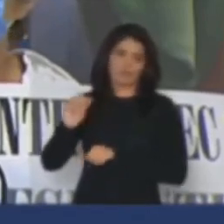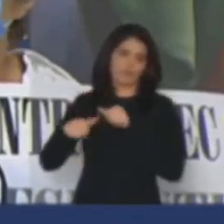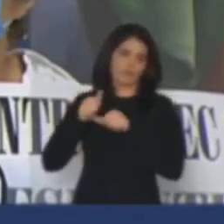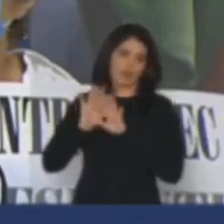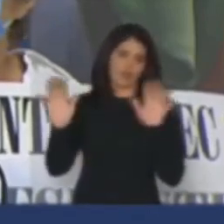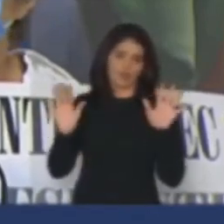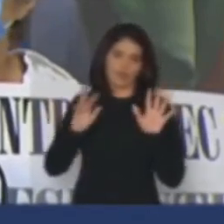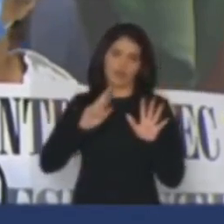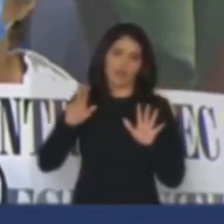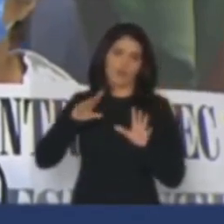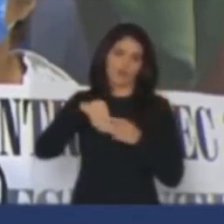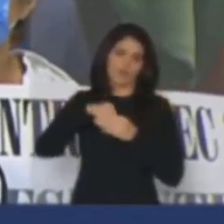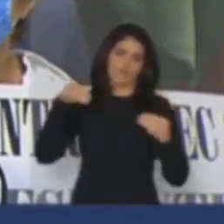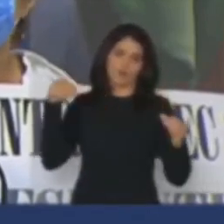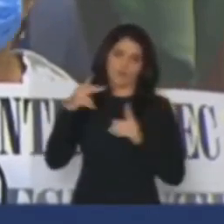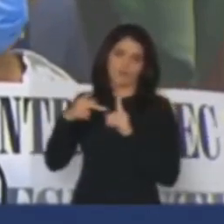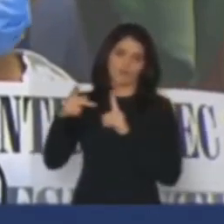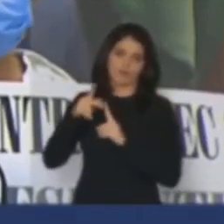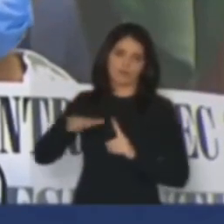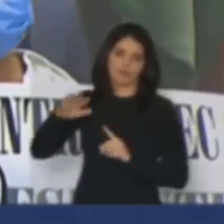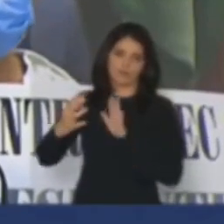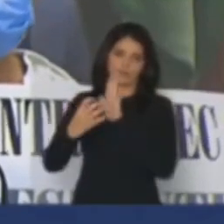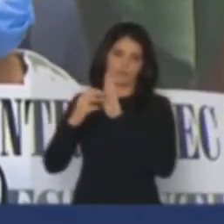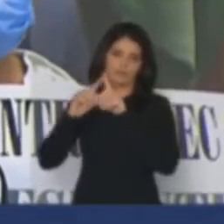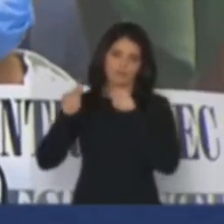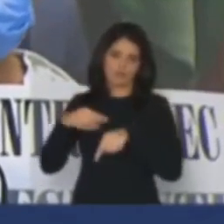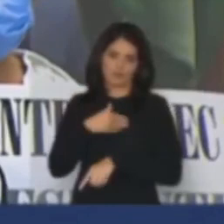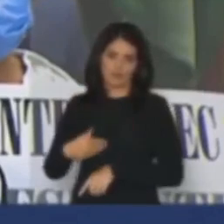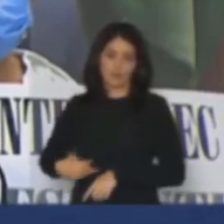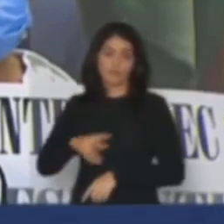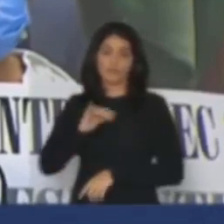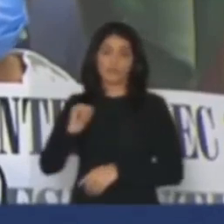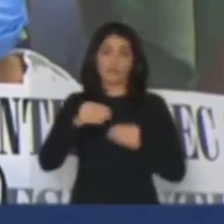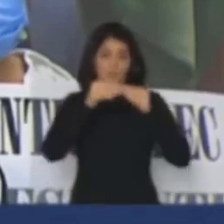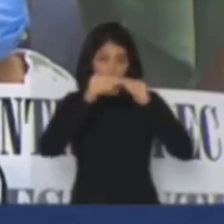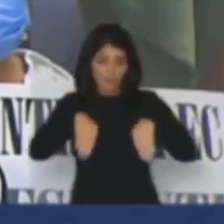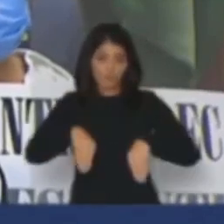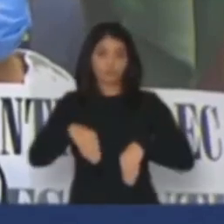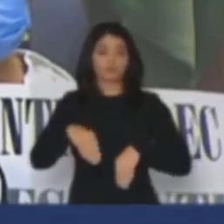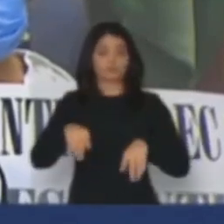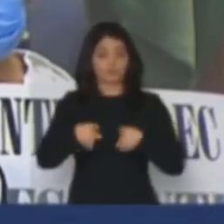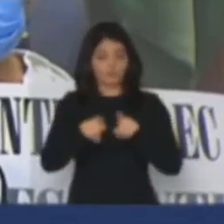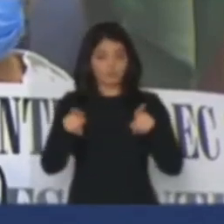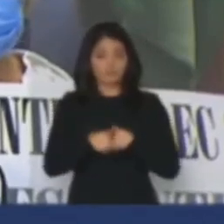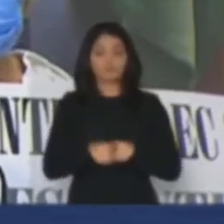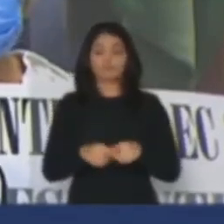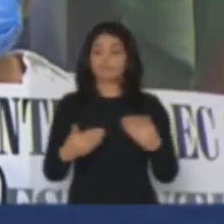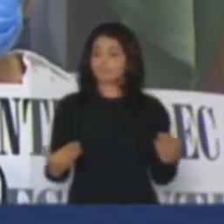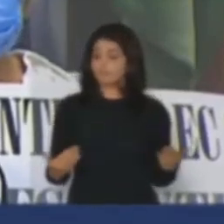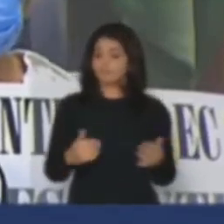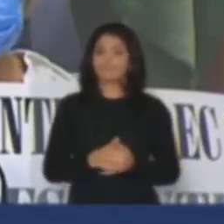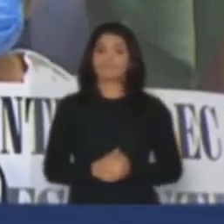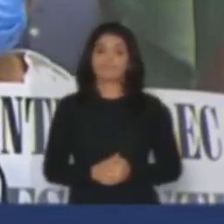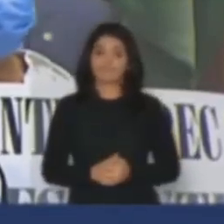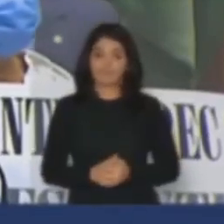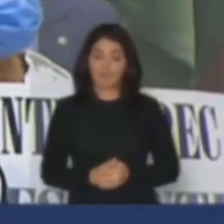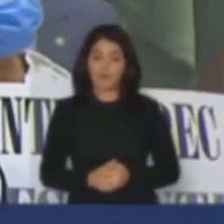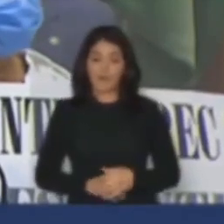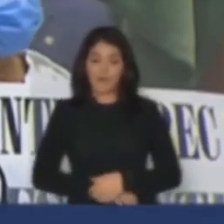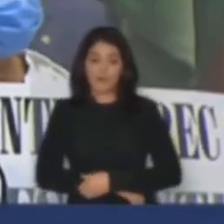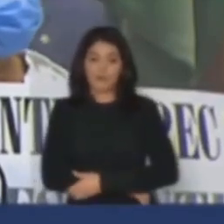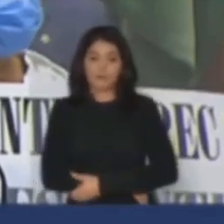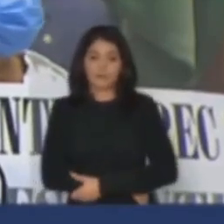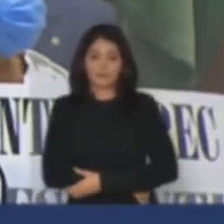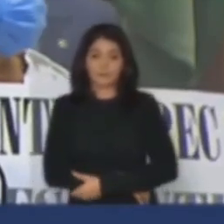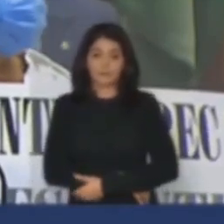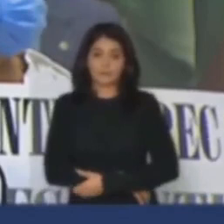à previdência pública dos servidores e terão, portanto, mais prejuízo depois da deforma da previdência. Mas